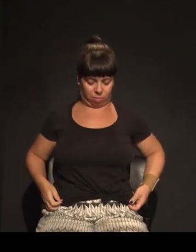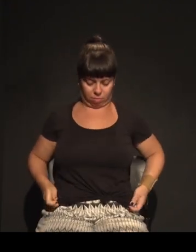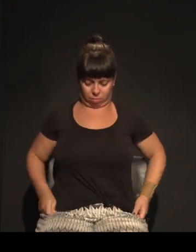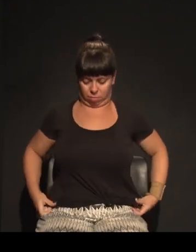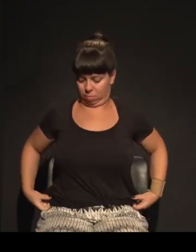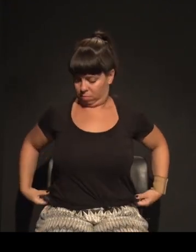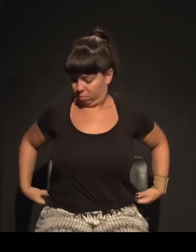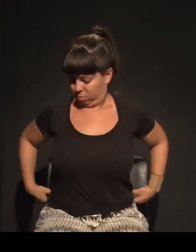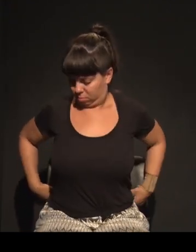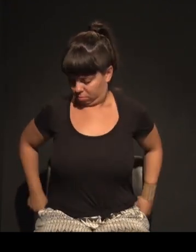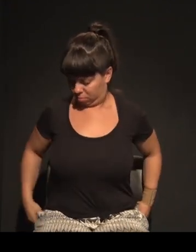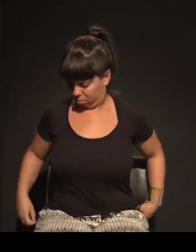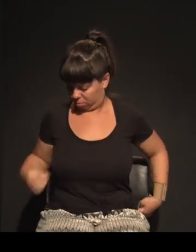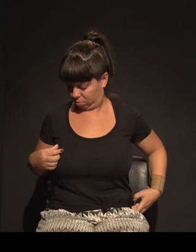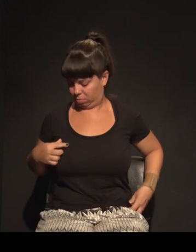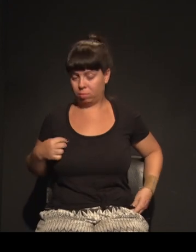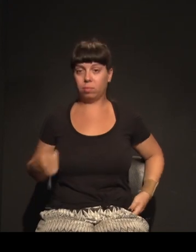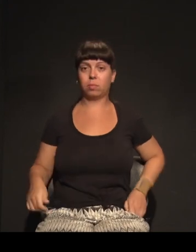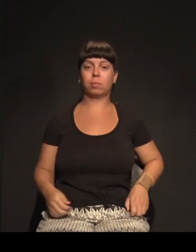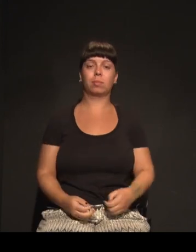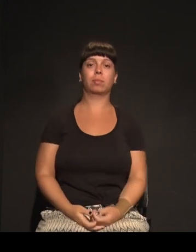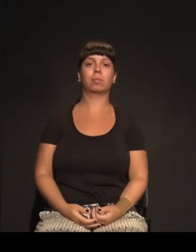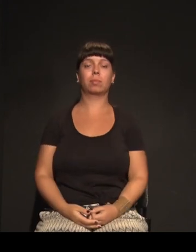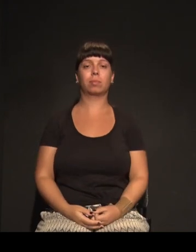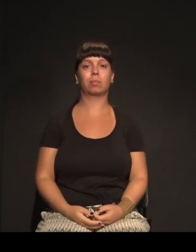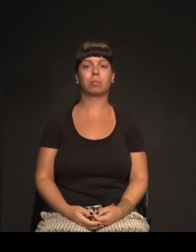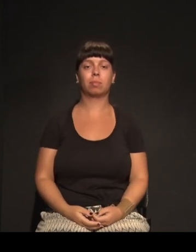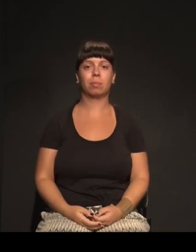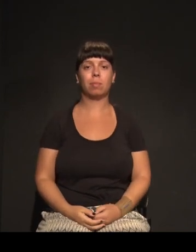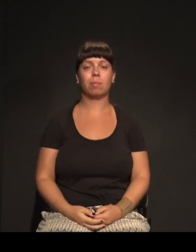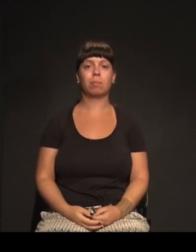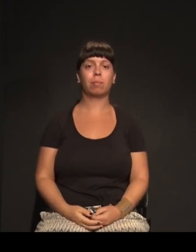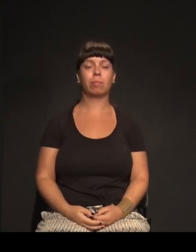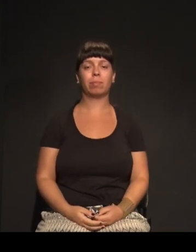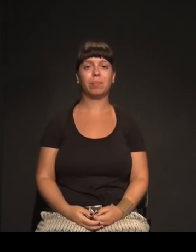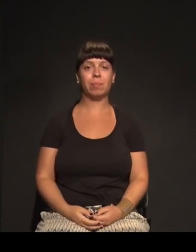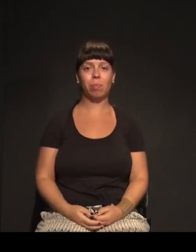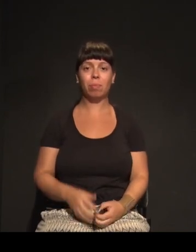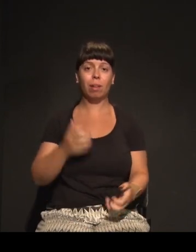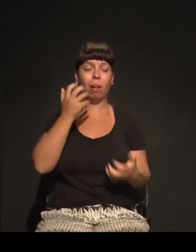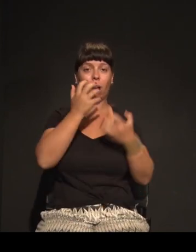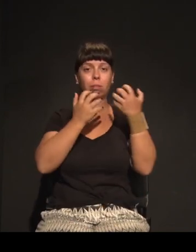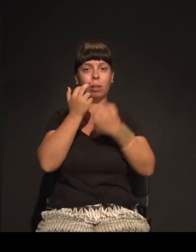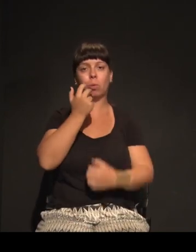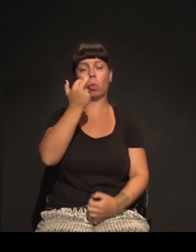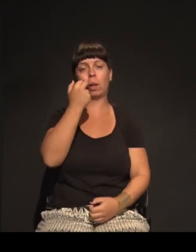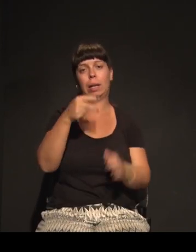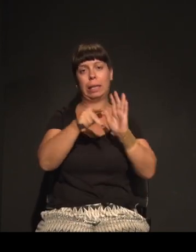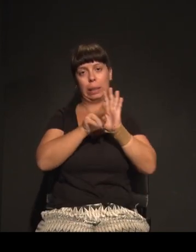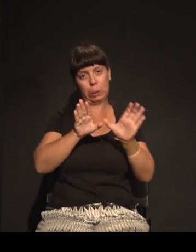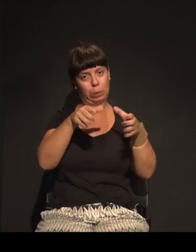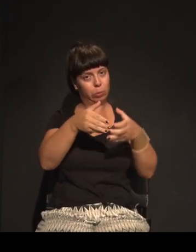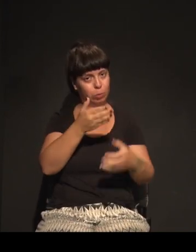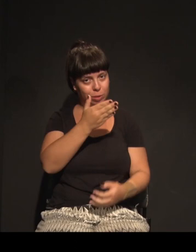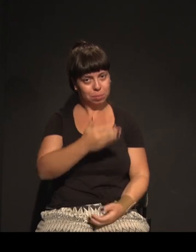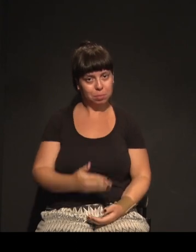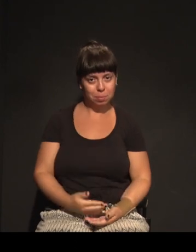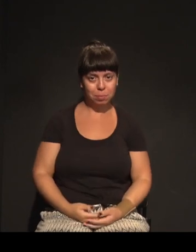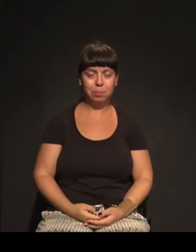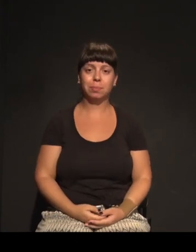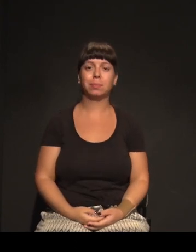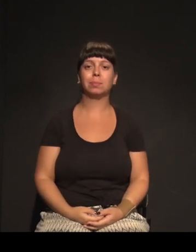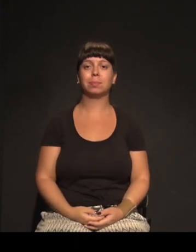vai à em mari é mary é weihai e mali e e